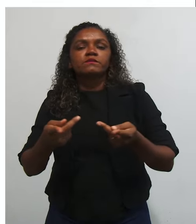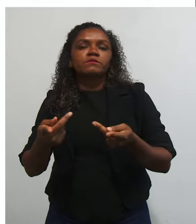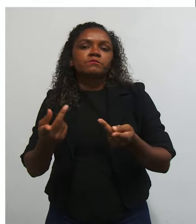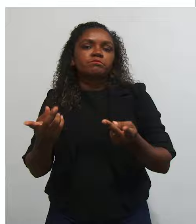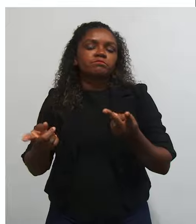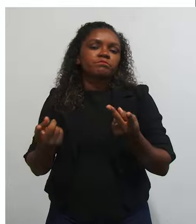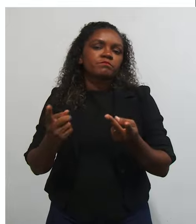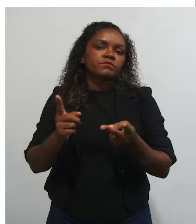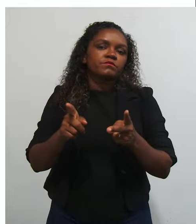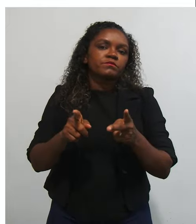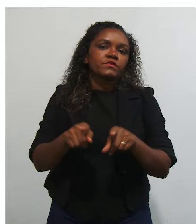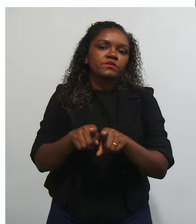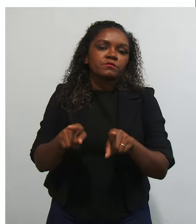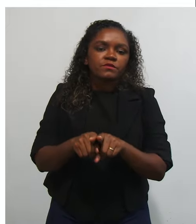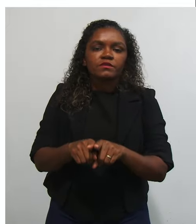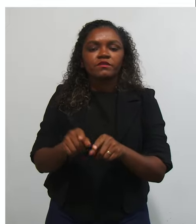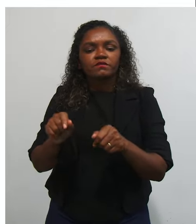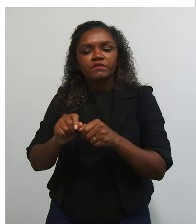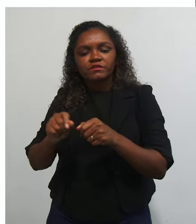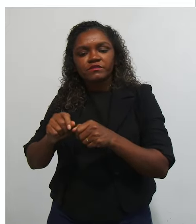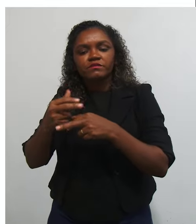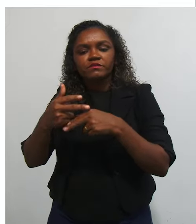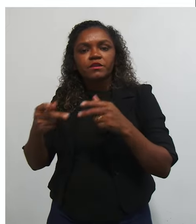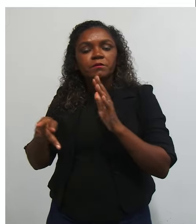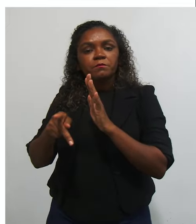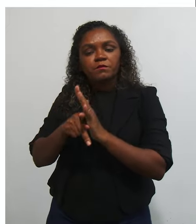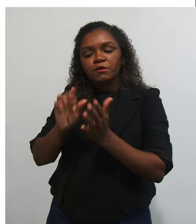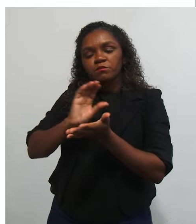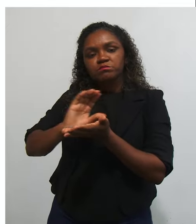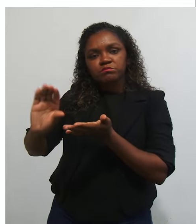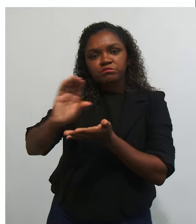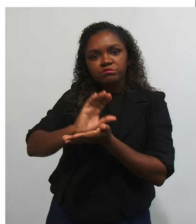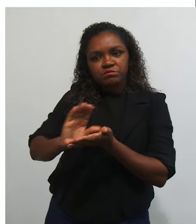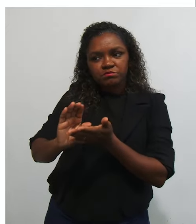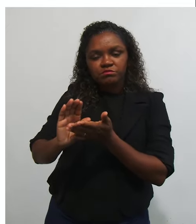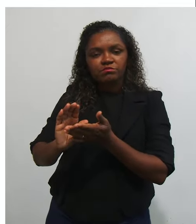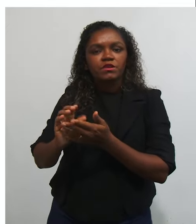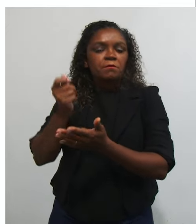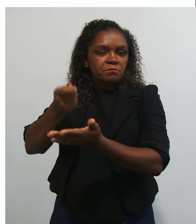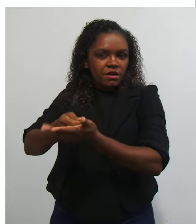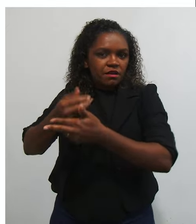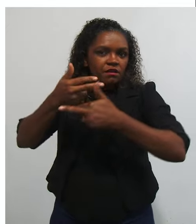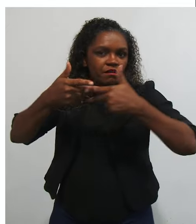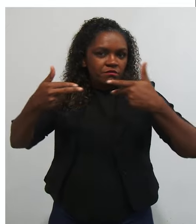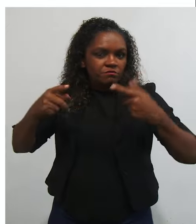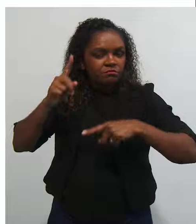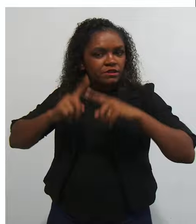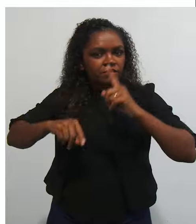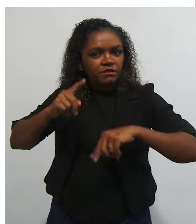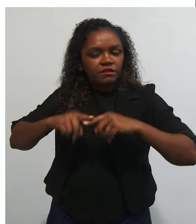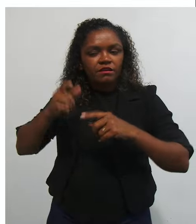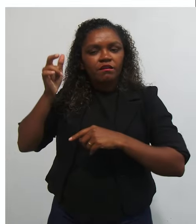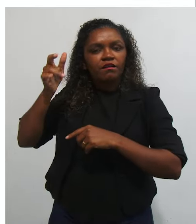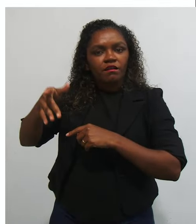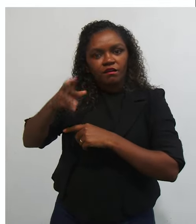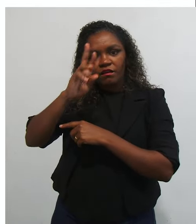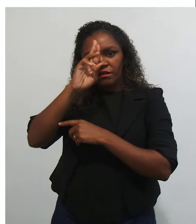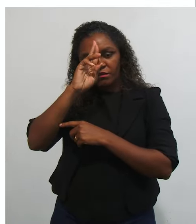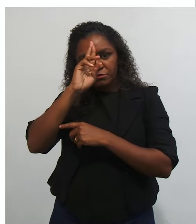as ações para custear o hospital, e nós temos aqui a unidade